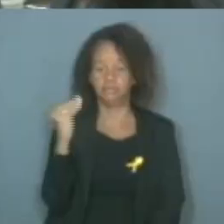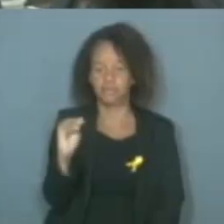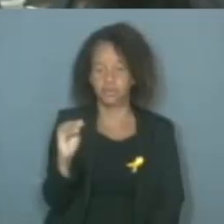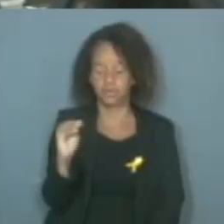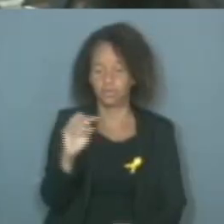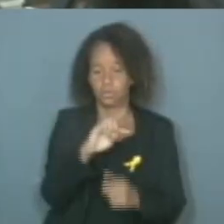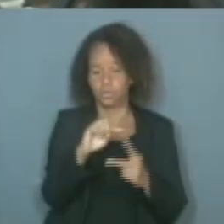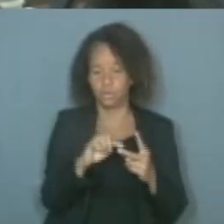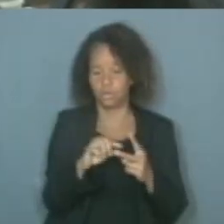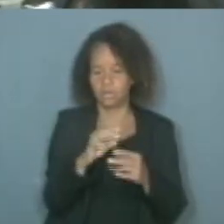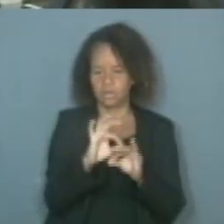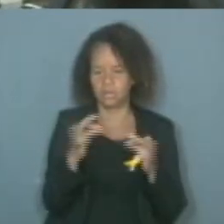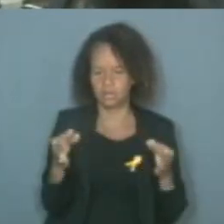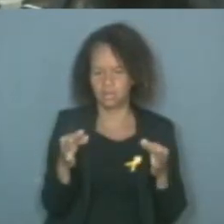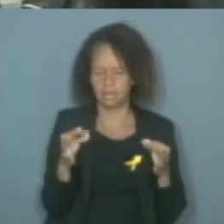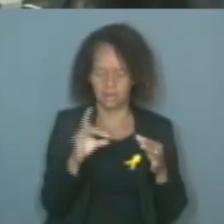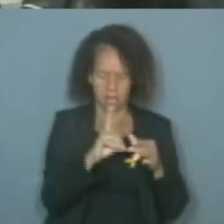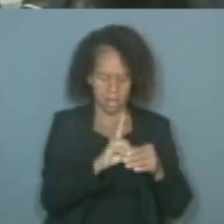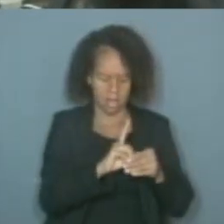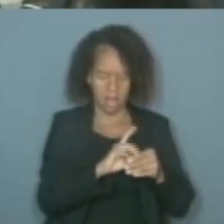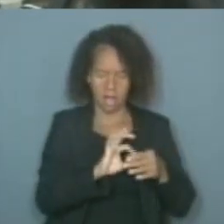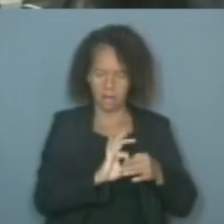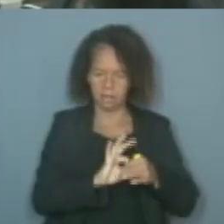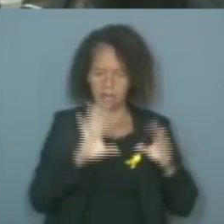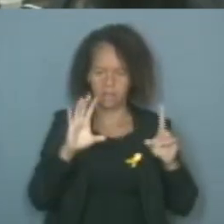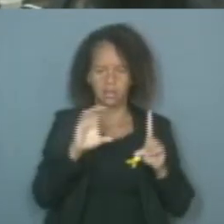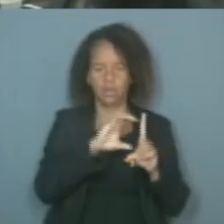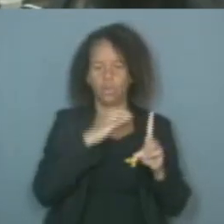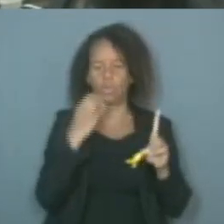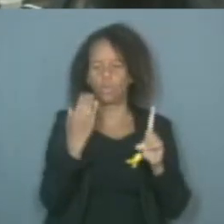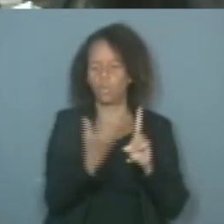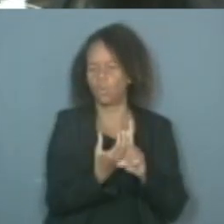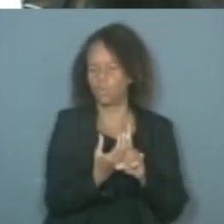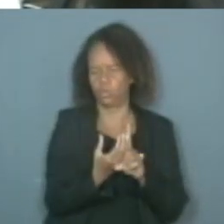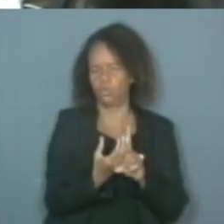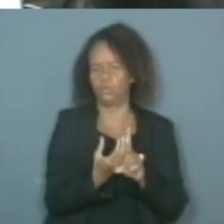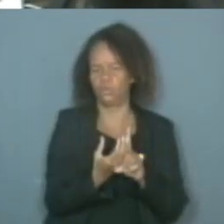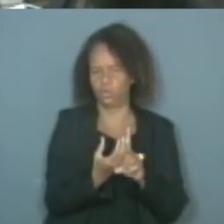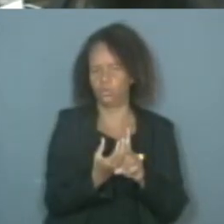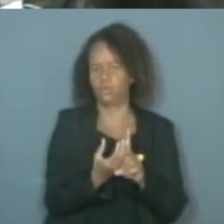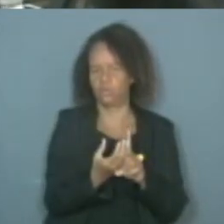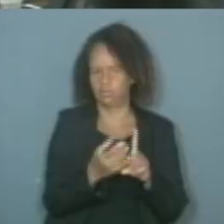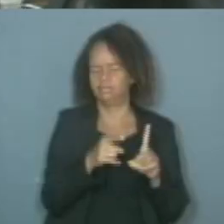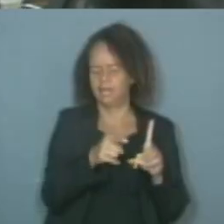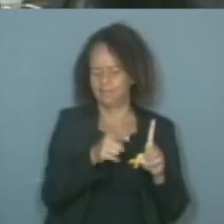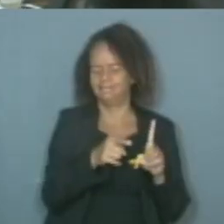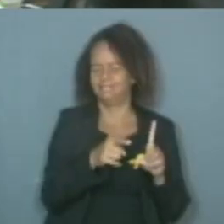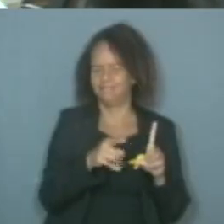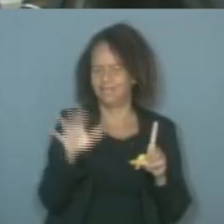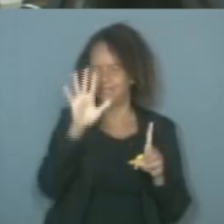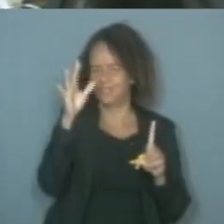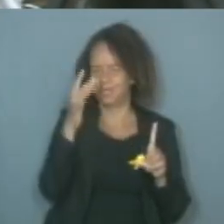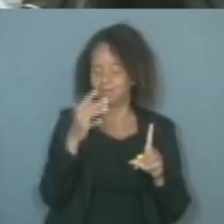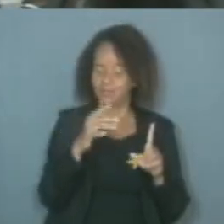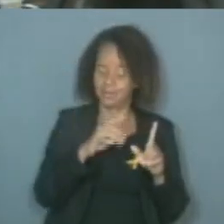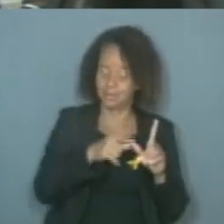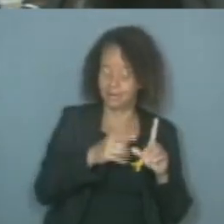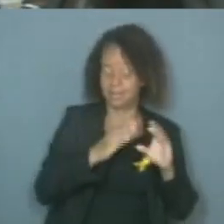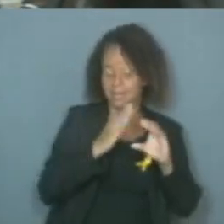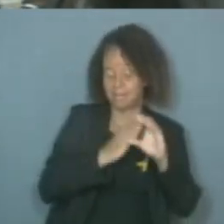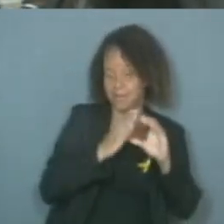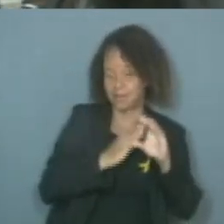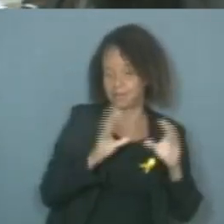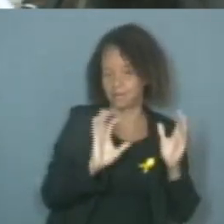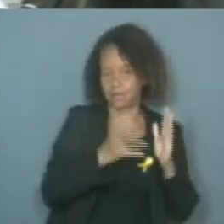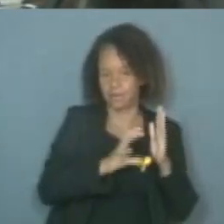duas coisinhas muito simples. A liberdade ao culto é uma coisa muito cara para o Partido Comunista do Brasil. Na Constituição